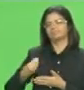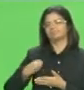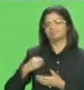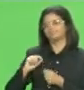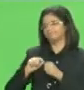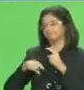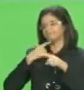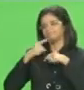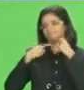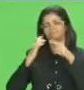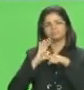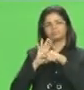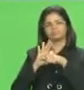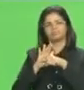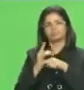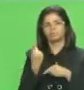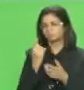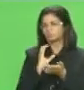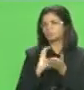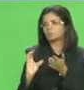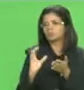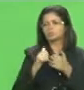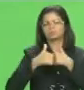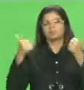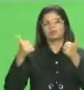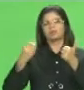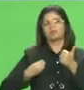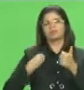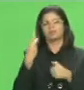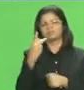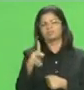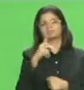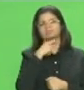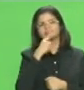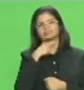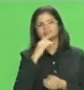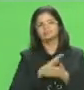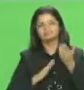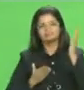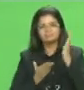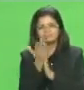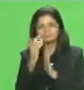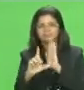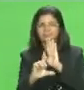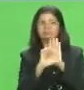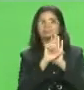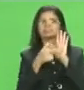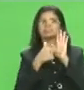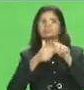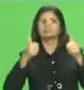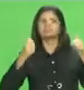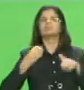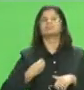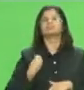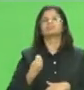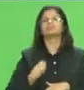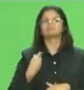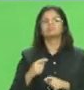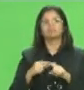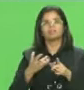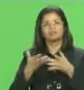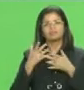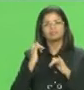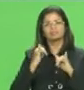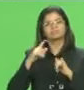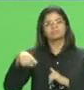fizeram. Não destinaram um recurso, para melhorar a sua vida. Não aprovaram uma lei, que viesse a melhorar a sua vida. Eu quero